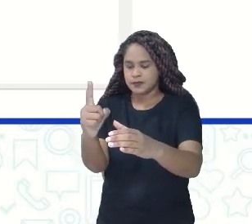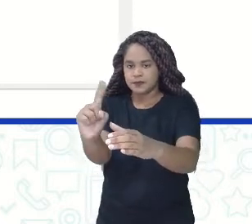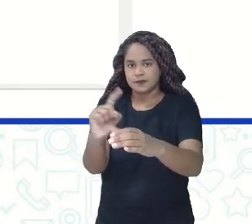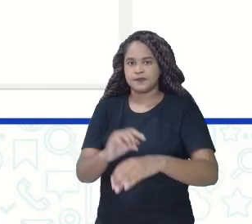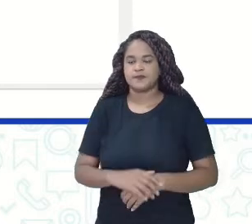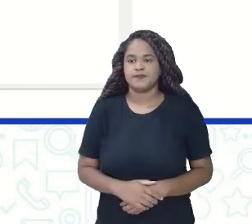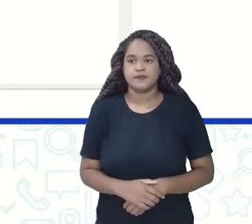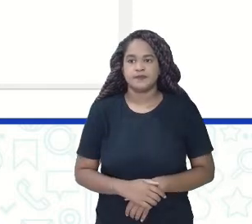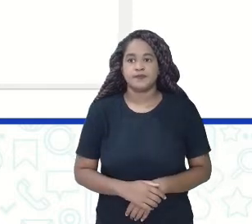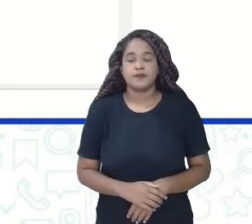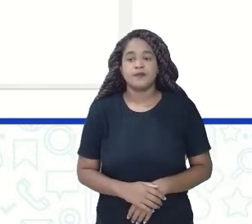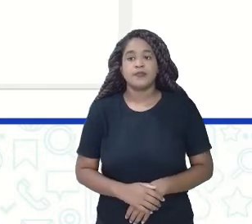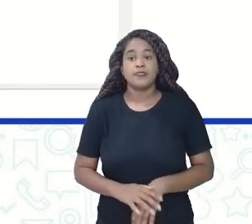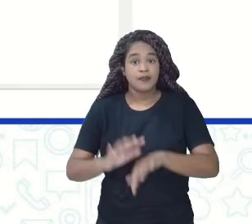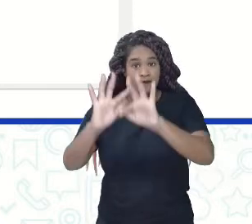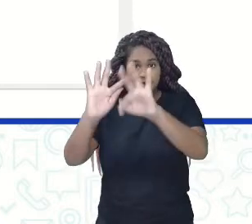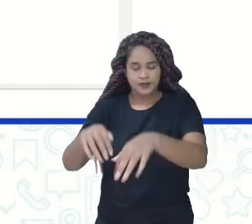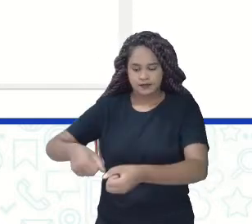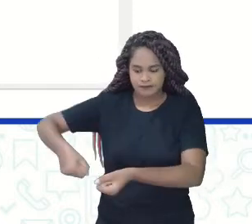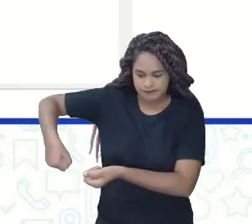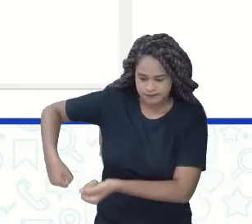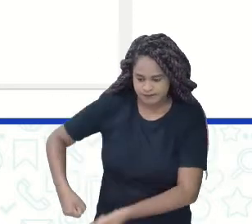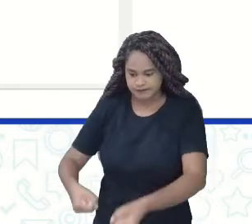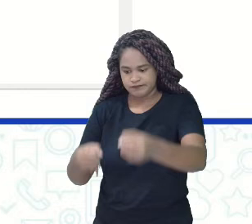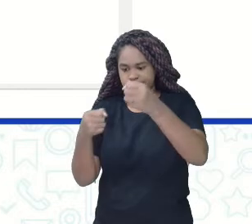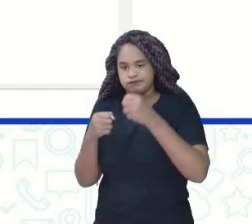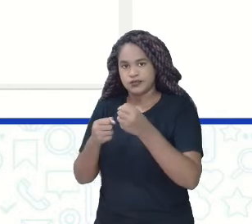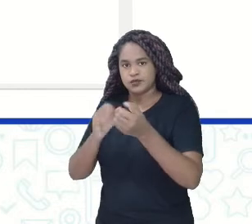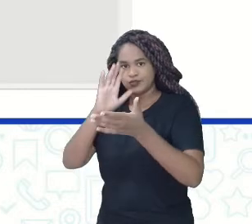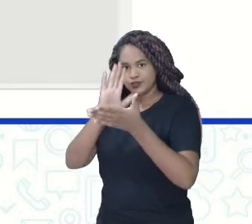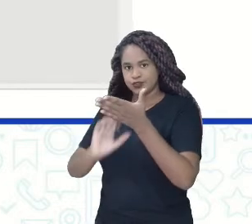ser remover a pazinha de terra. Então, a gente já